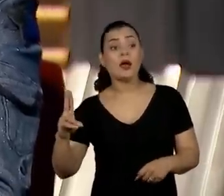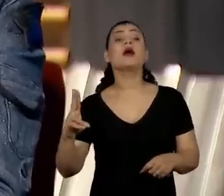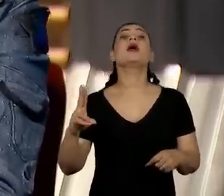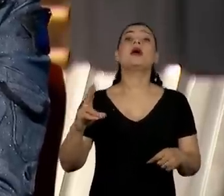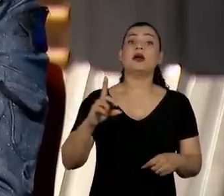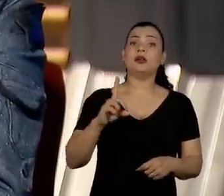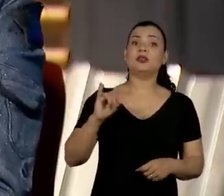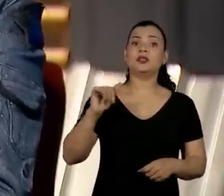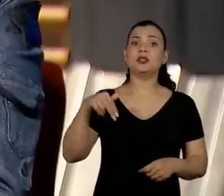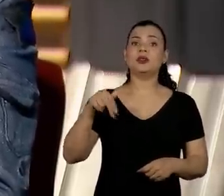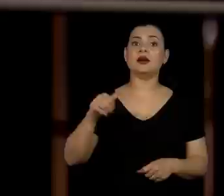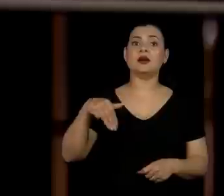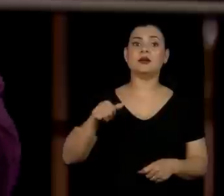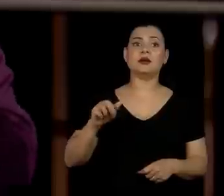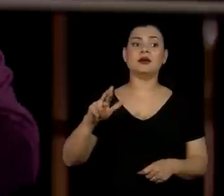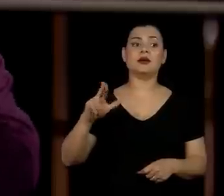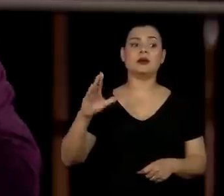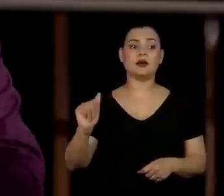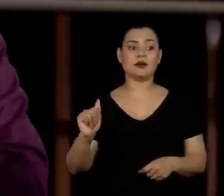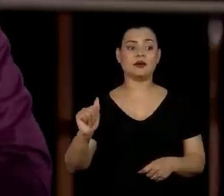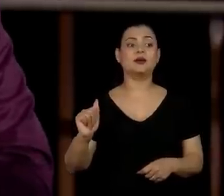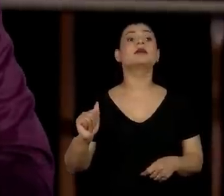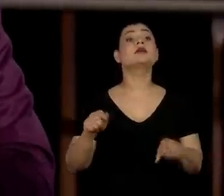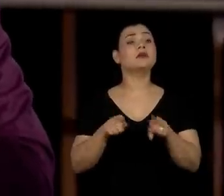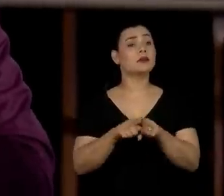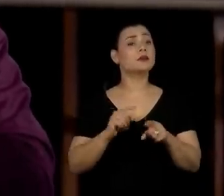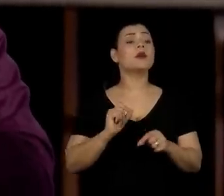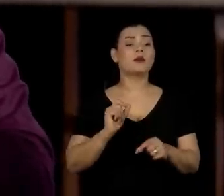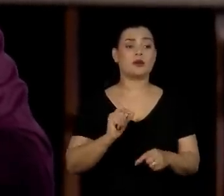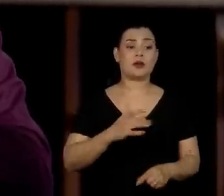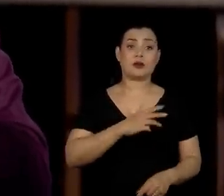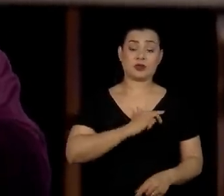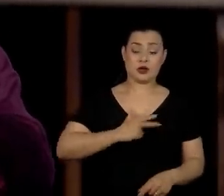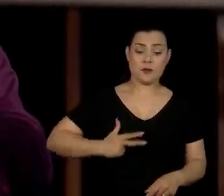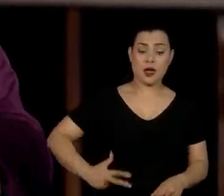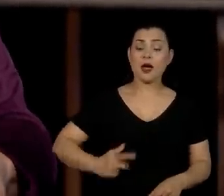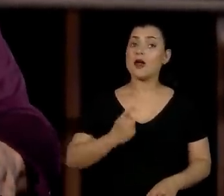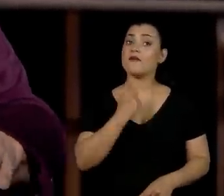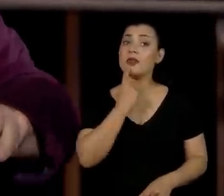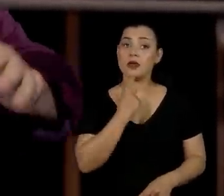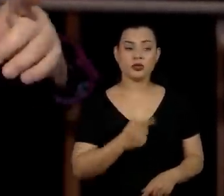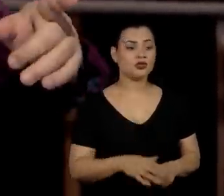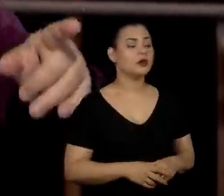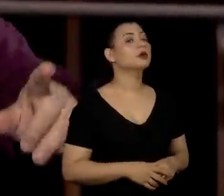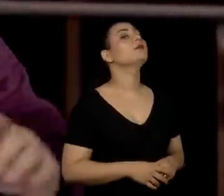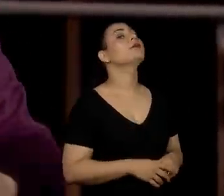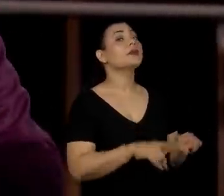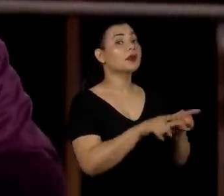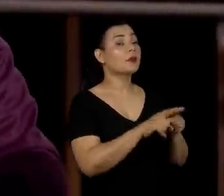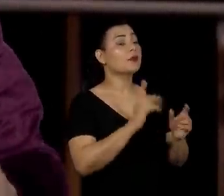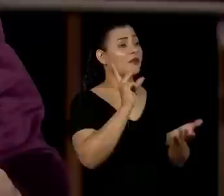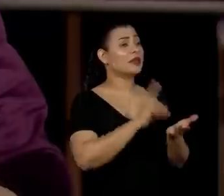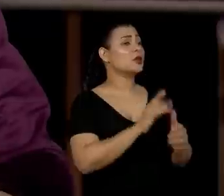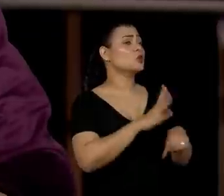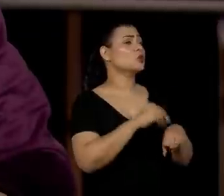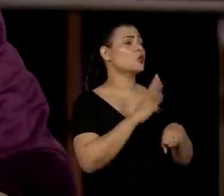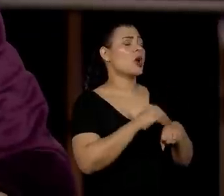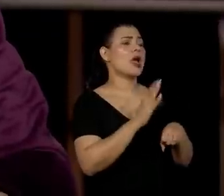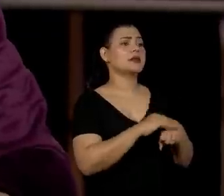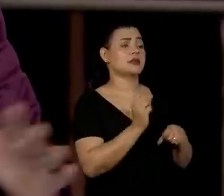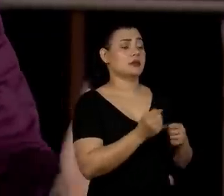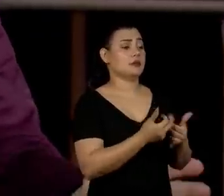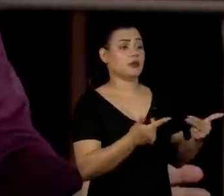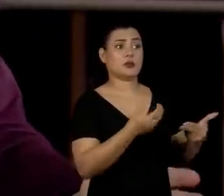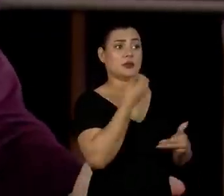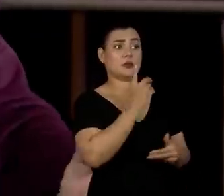Sei lá eu eu tive uma experiência na Finlândia que os caras falando assim ó aqui tá tudo bem mas na Suécia as coisas não estão